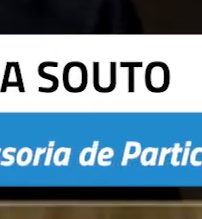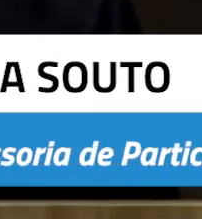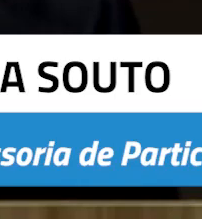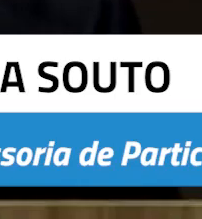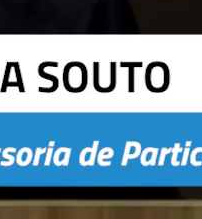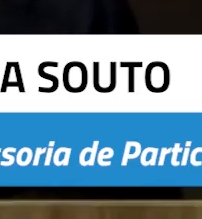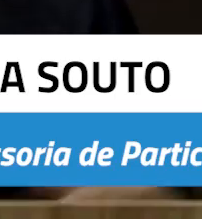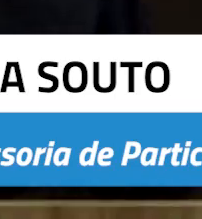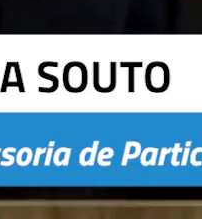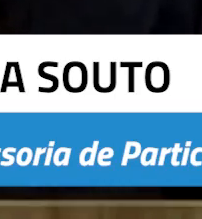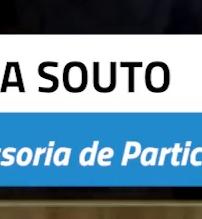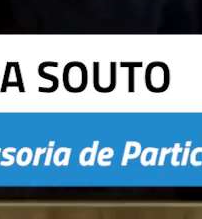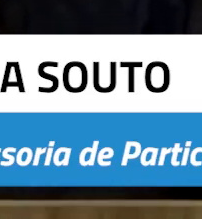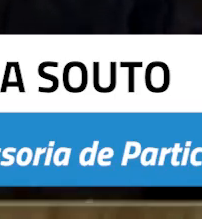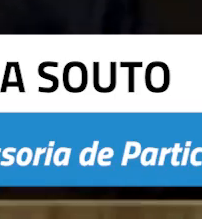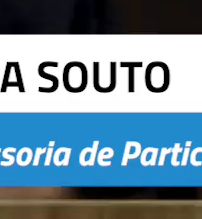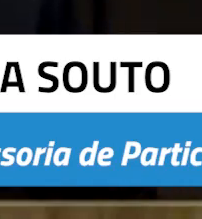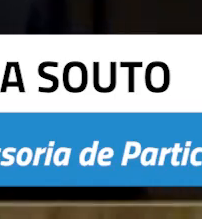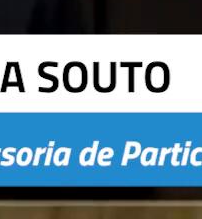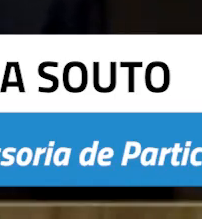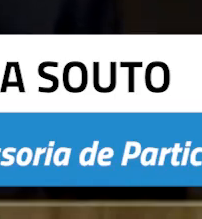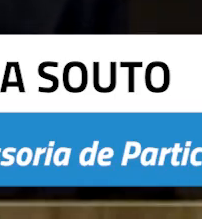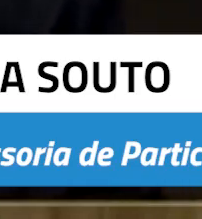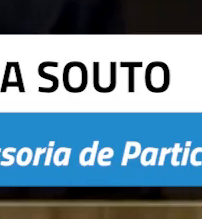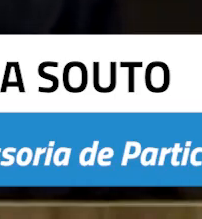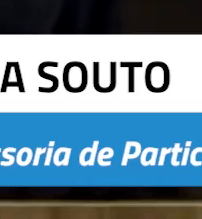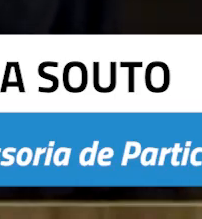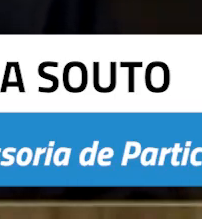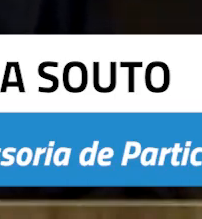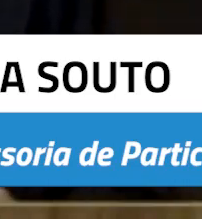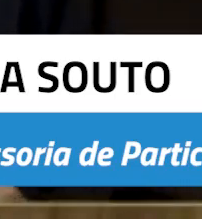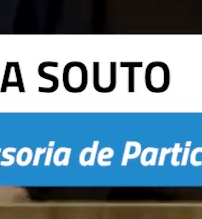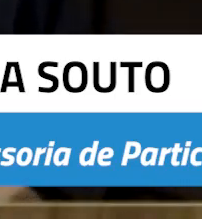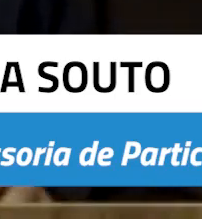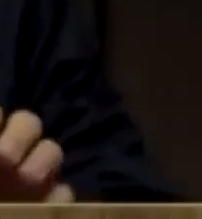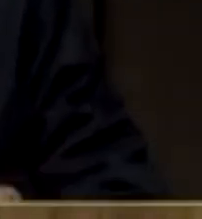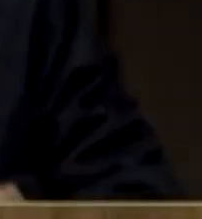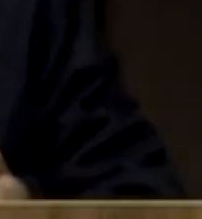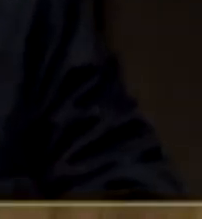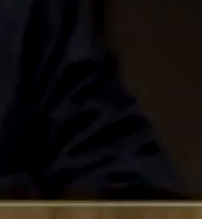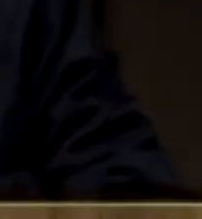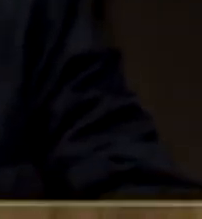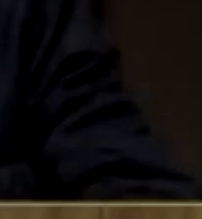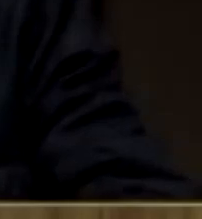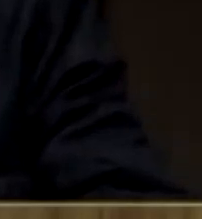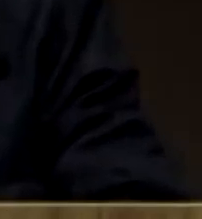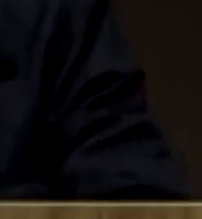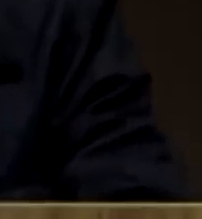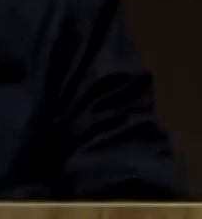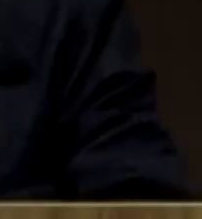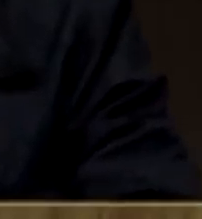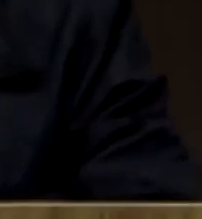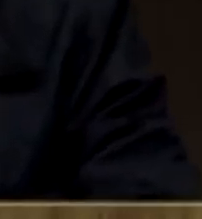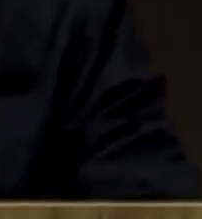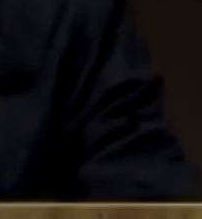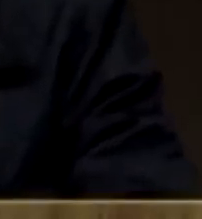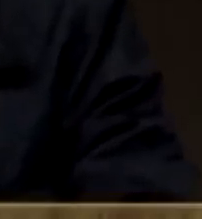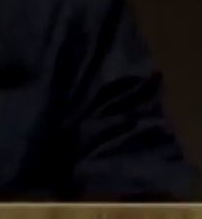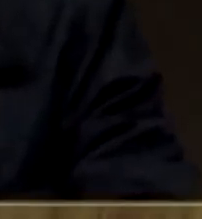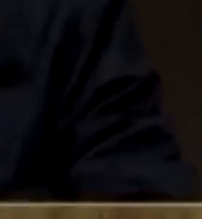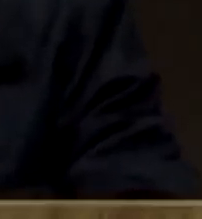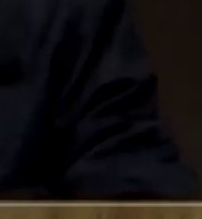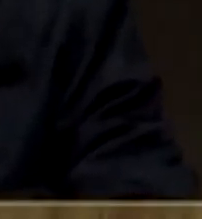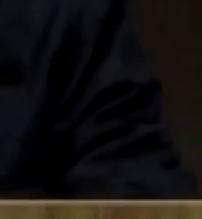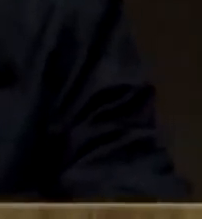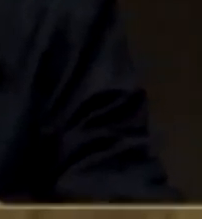personas. Lo o más breve, mais brevemente breve posible. possível, Lo más mas brevemente também sem posible, pero perder a también sin que riqueza aqui perdamos deste la encontro